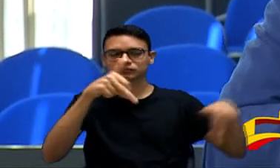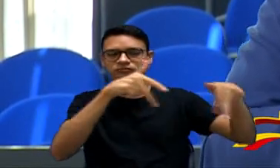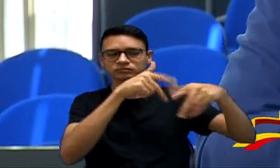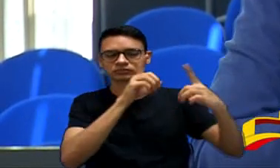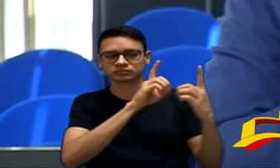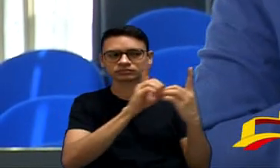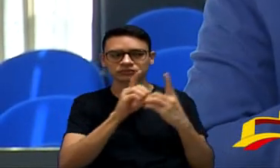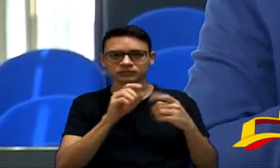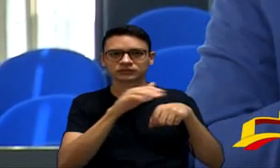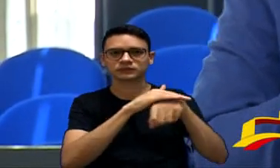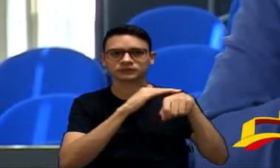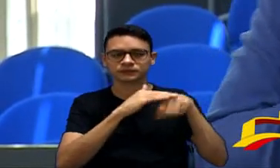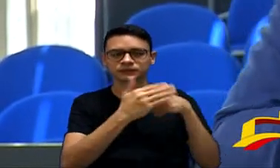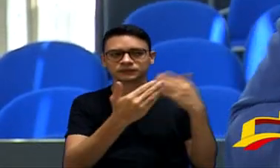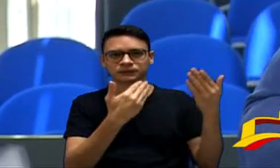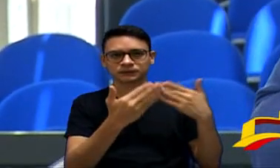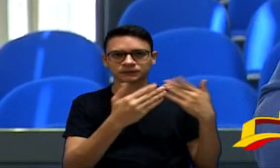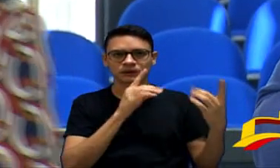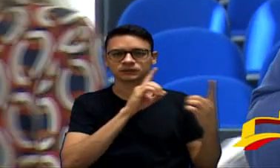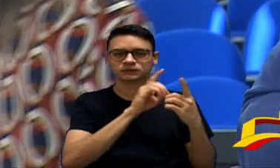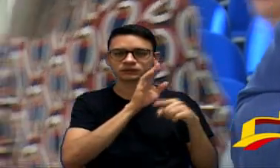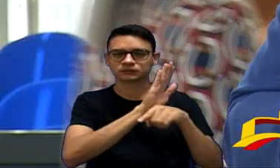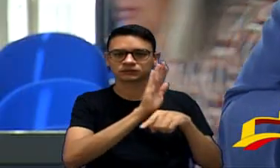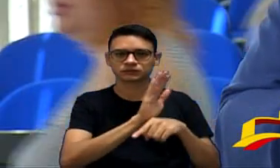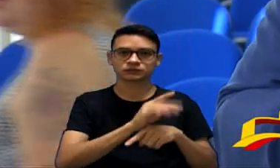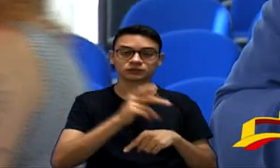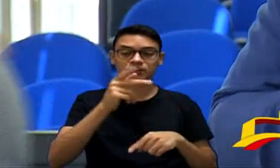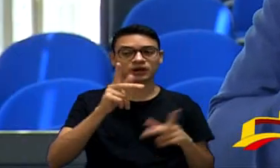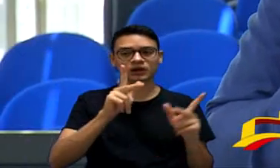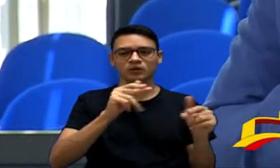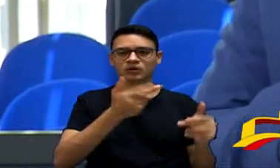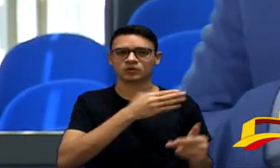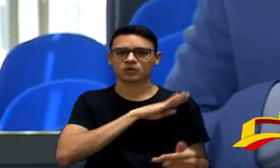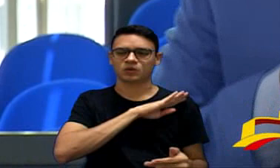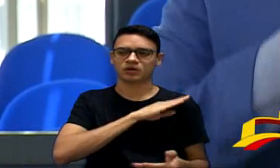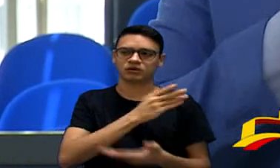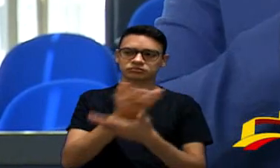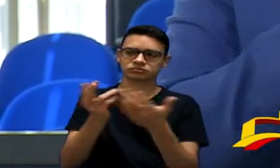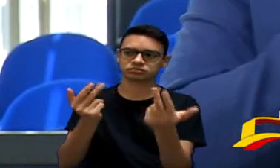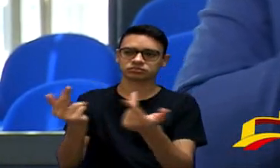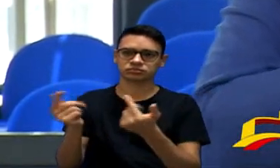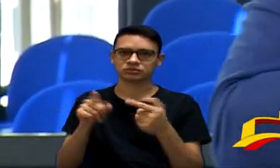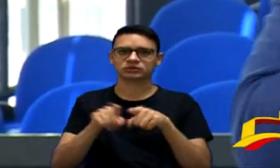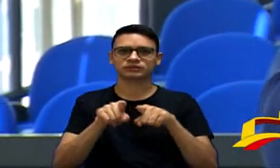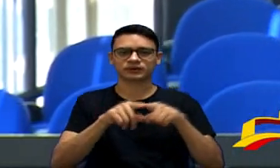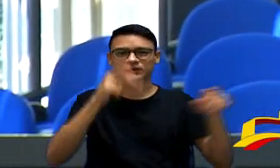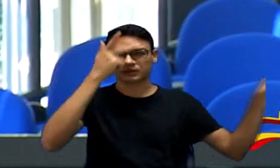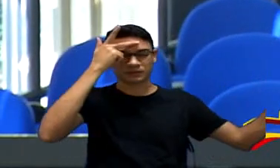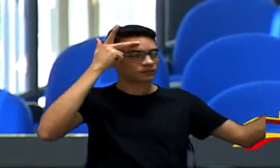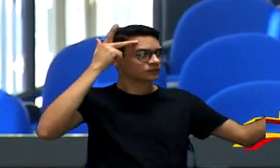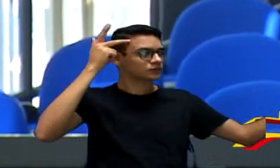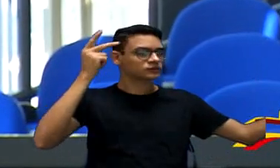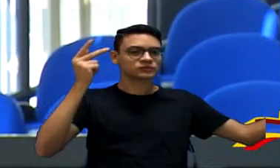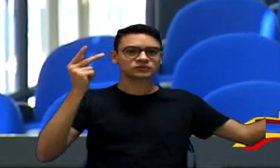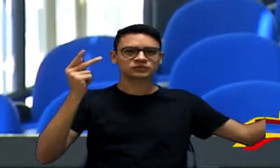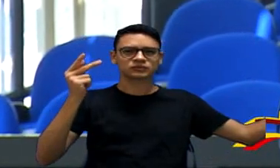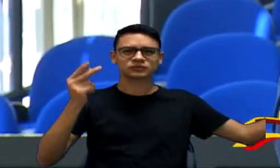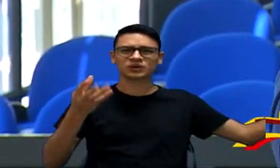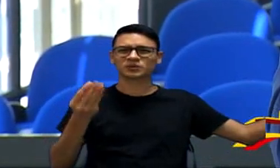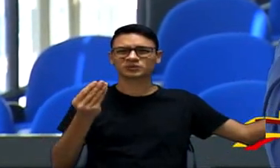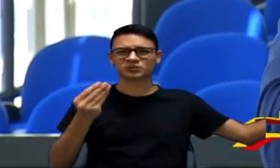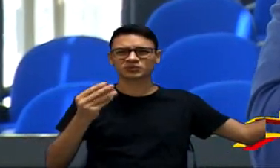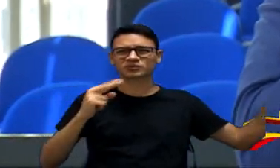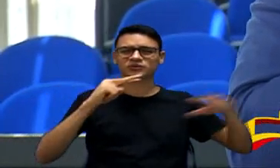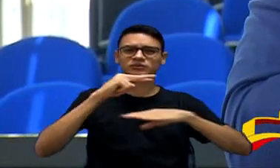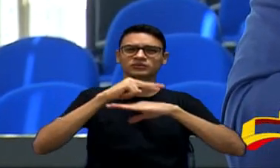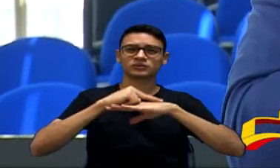população, como todos os colegas aqui em massa. E o pessoal que está acamado, meu irmão, às vezes com ferida na costa,